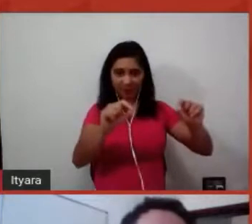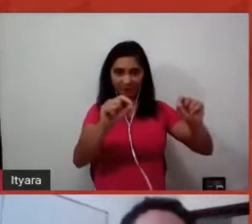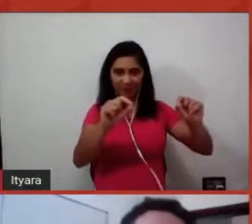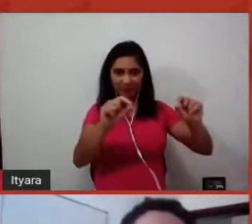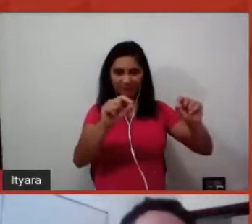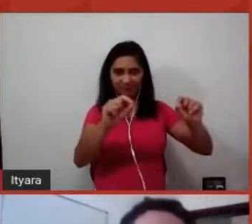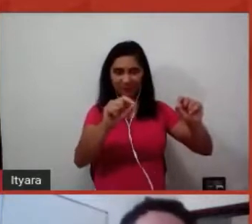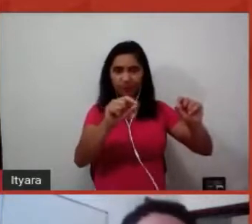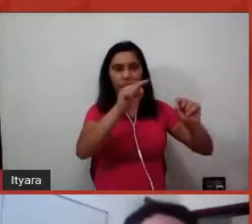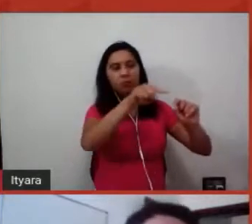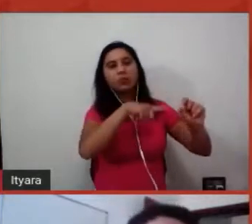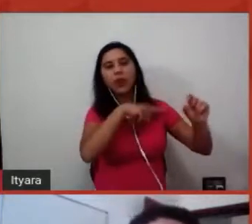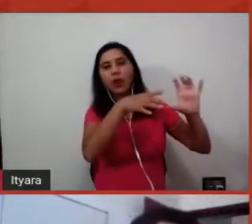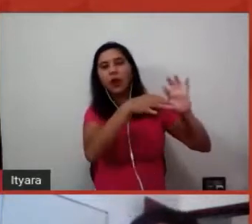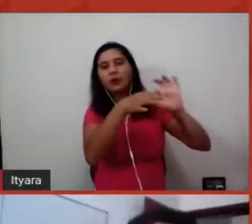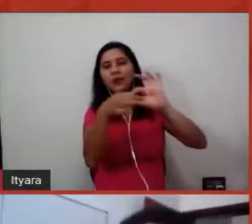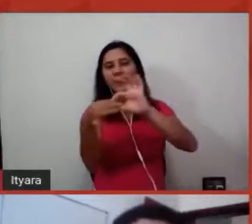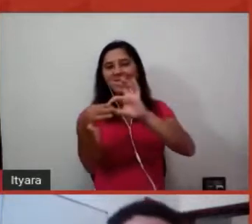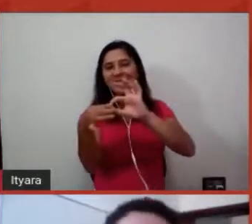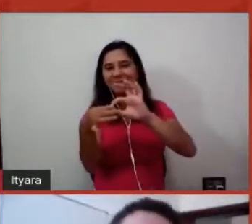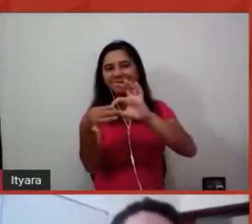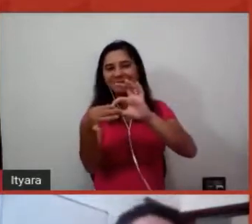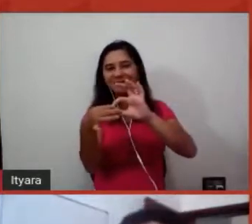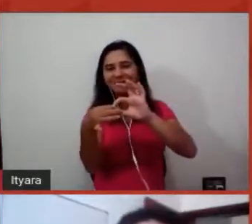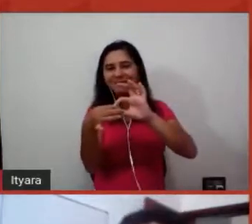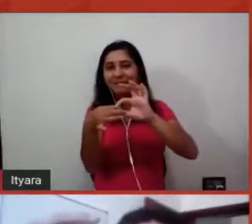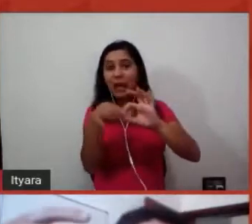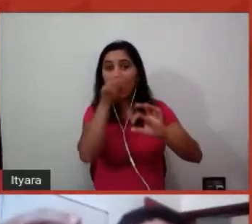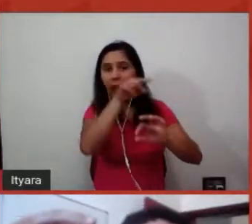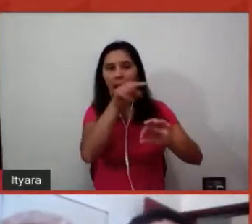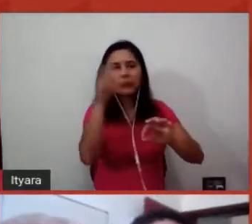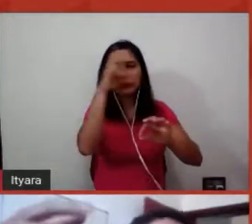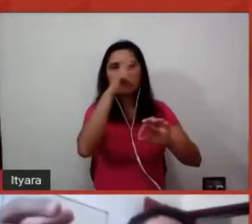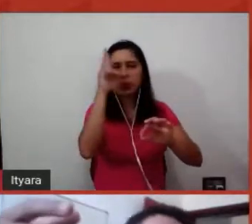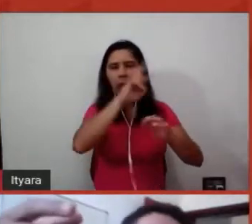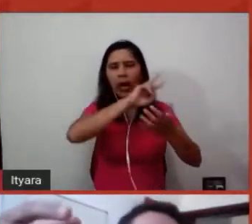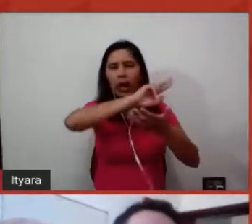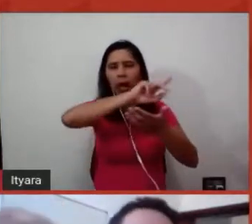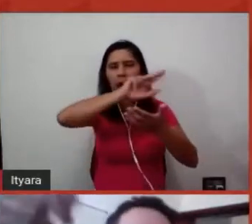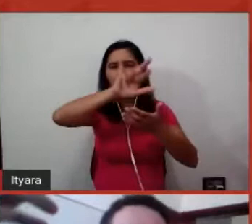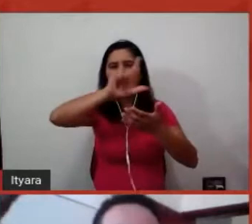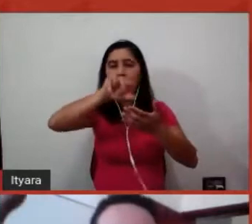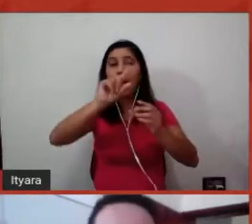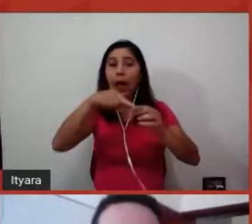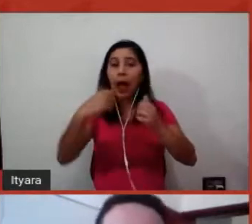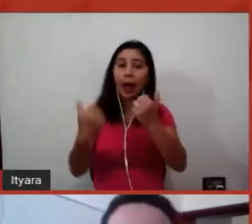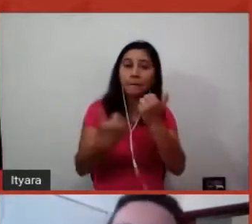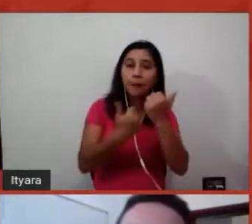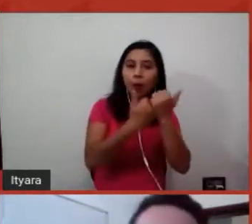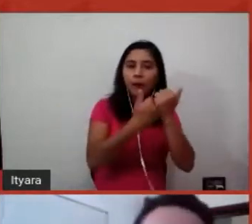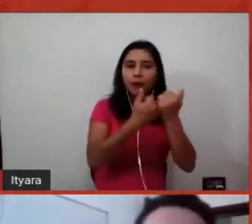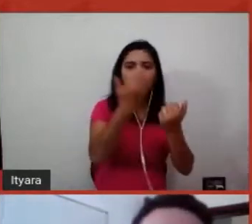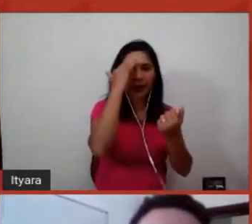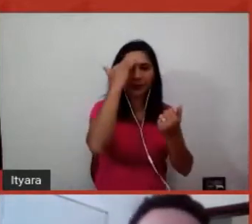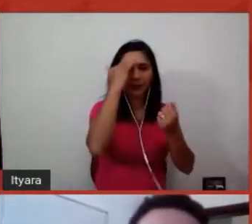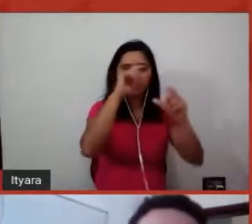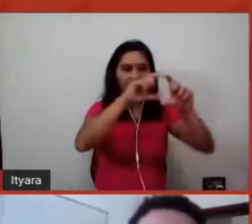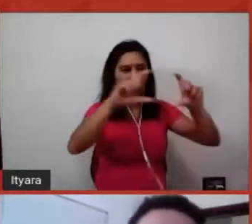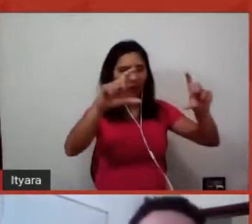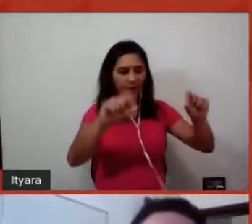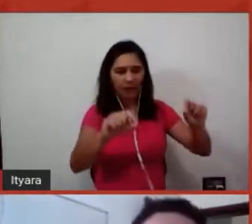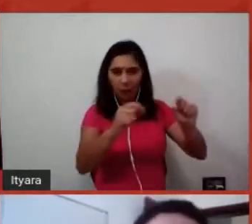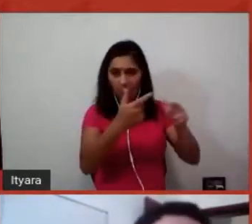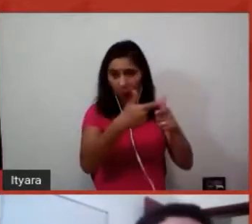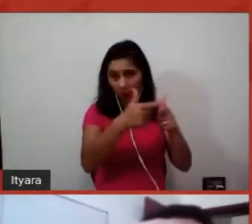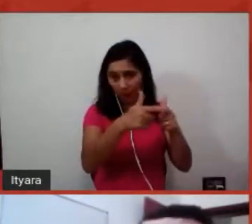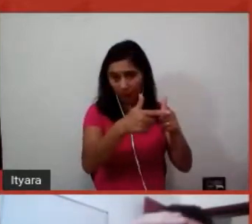narrativa tem um contexto, né? E no contexto tem um monte de história que serve simplesmente de apoio para estruturar essa situação problema, né?